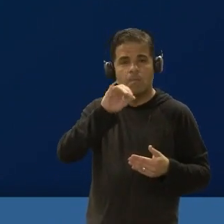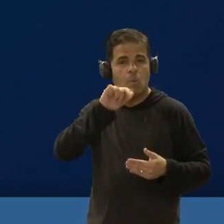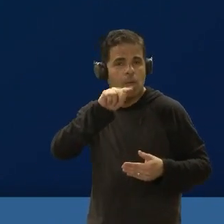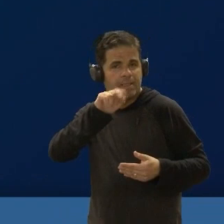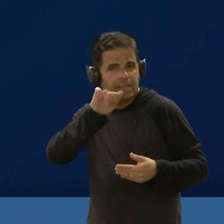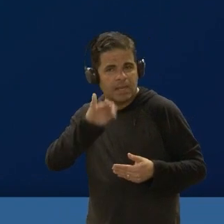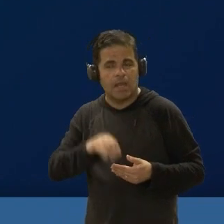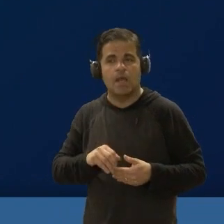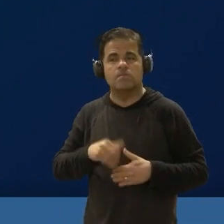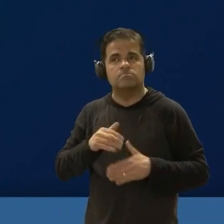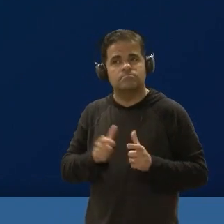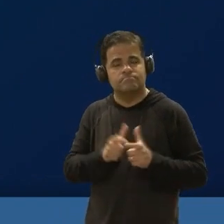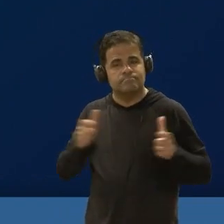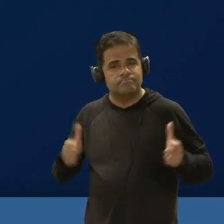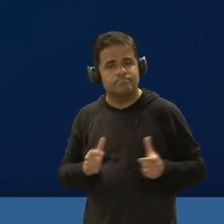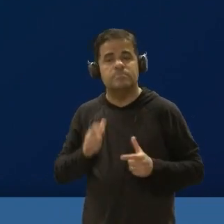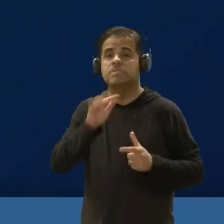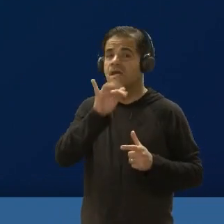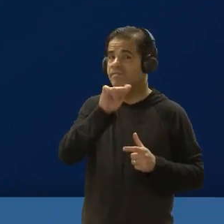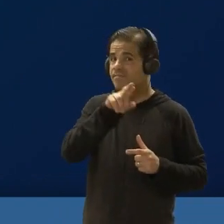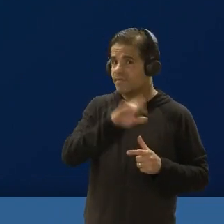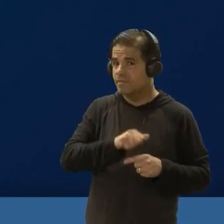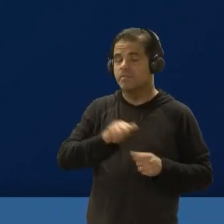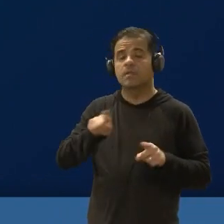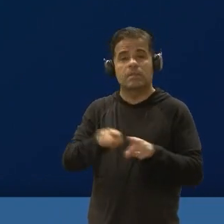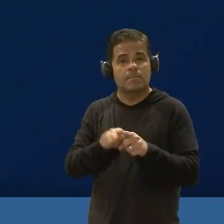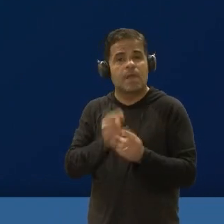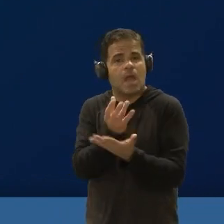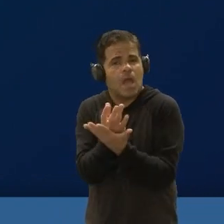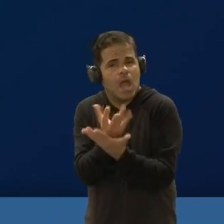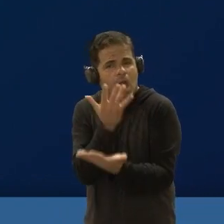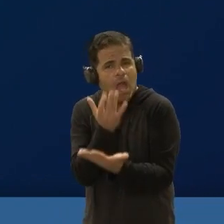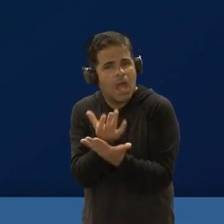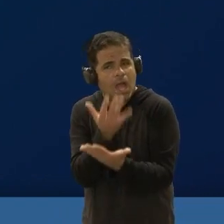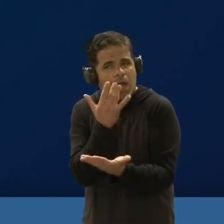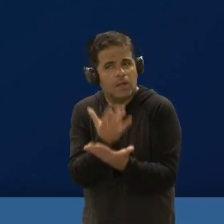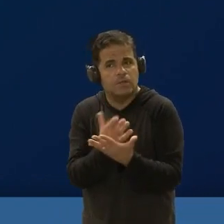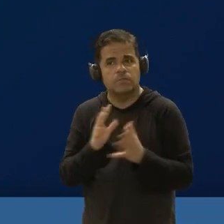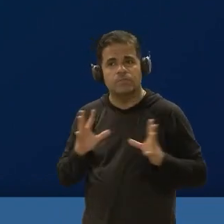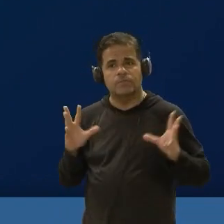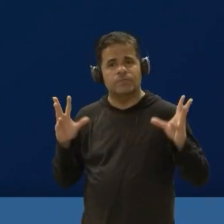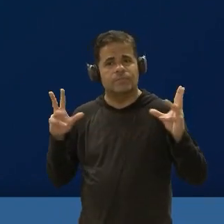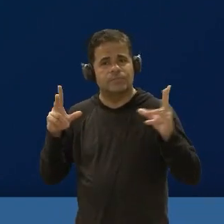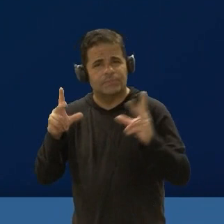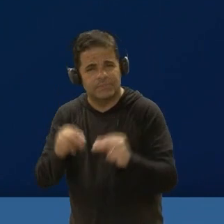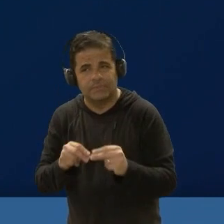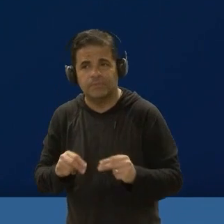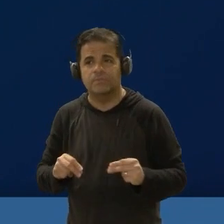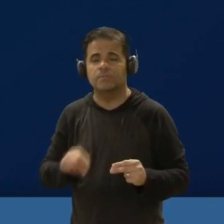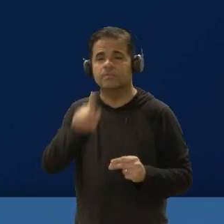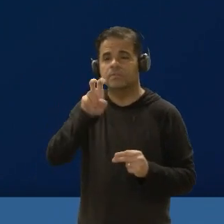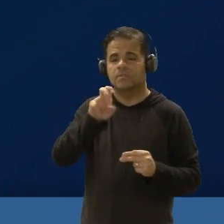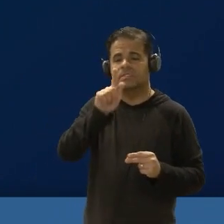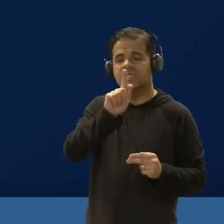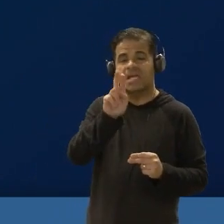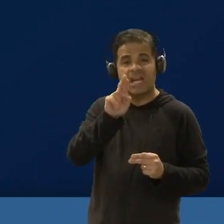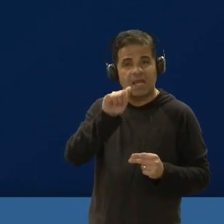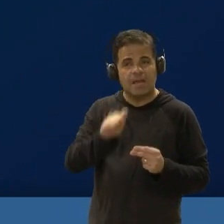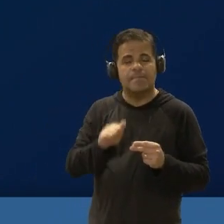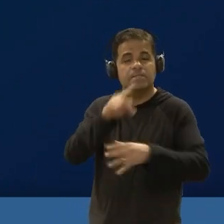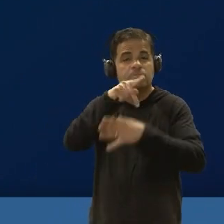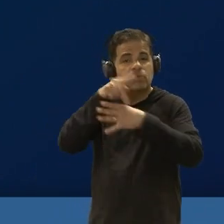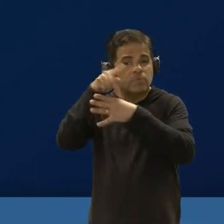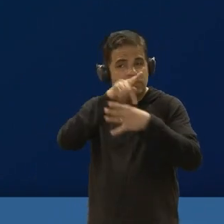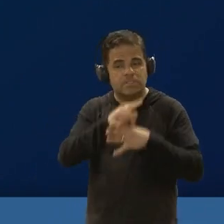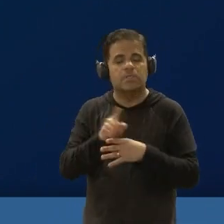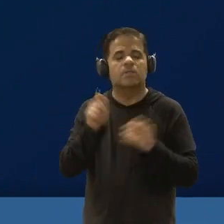lenta, maior aporte de fibras e ácidos graxos monoinsaturados. E tudo isso, além de 15 gramas de proteína,